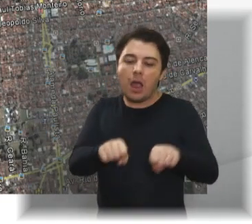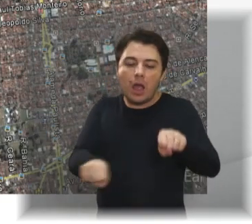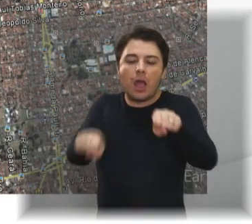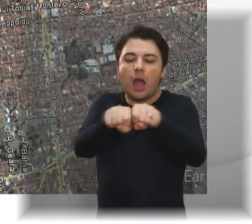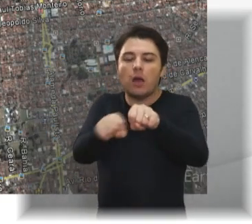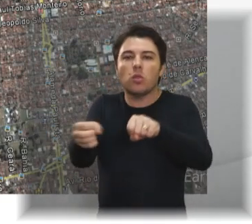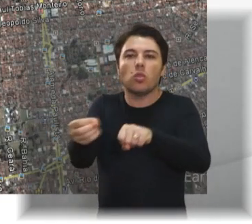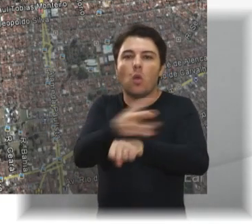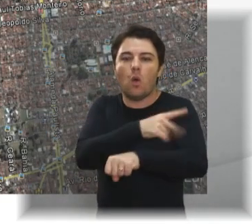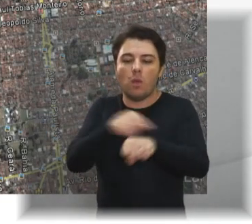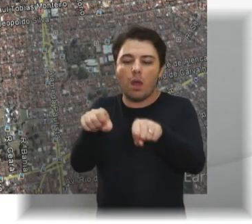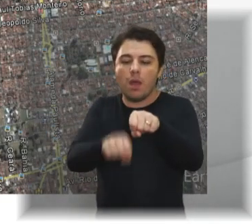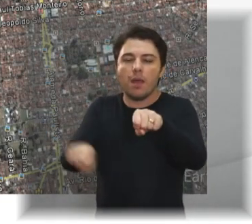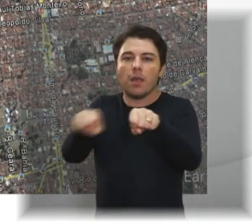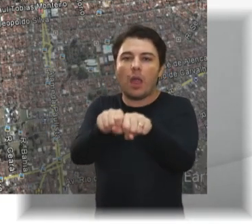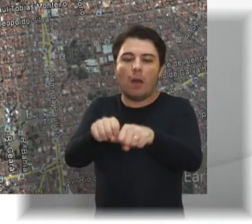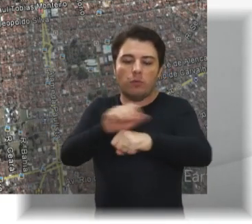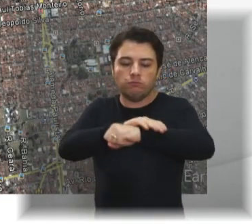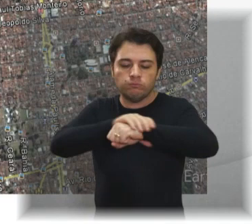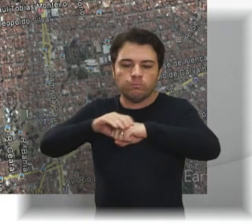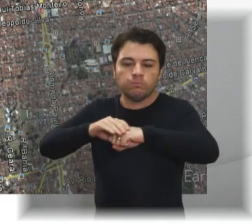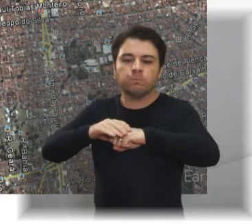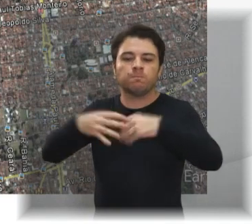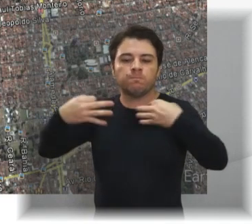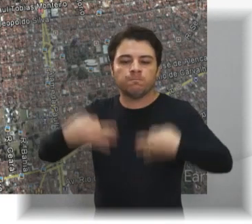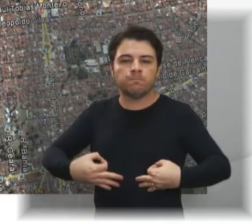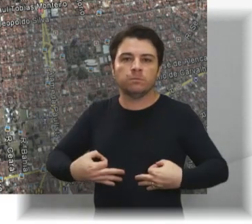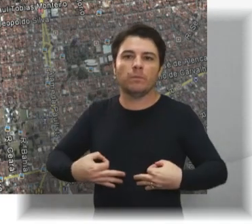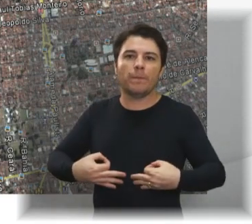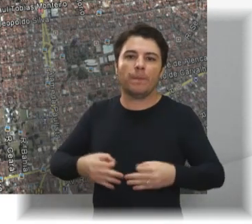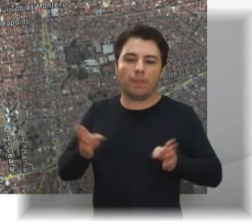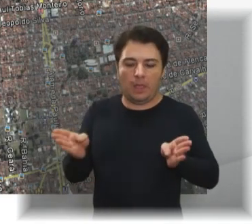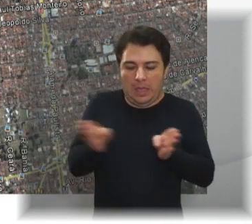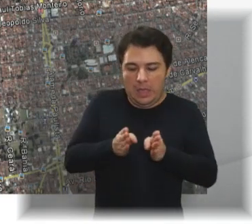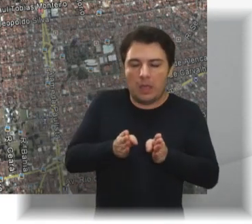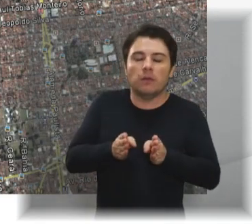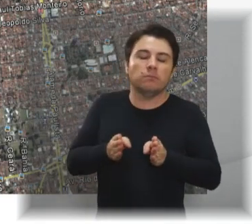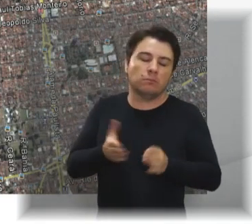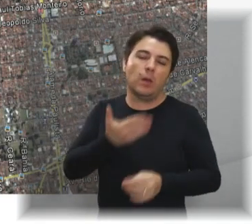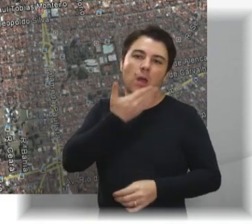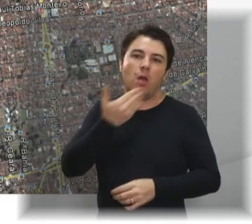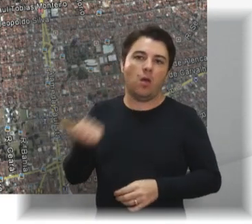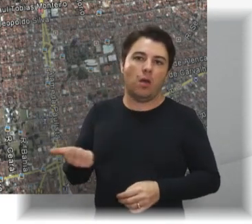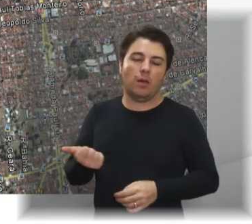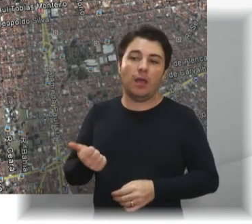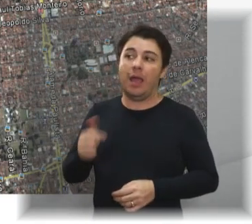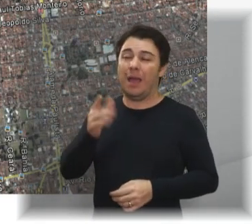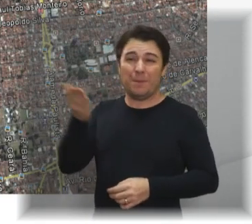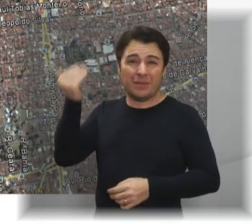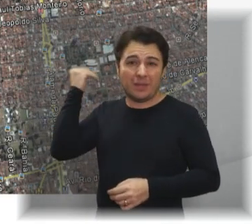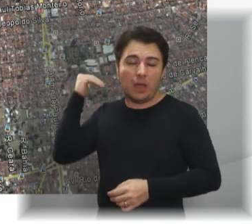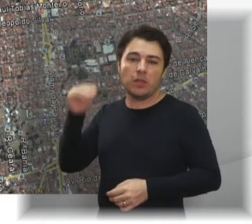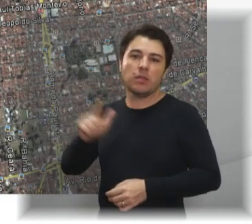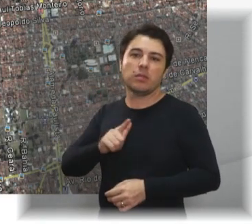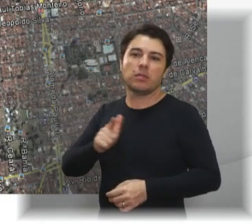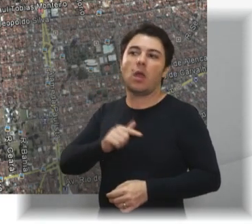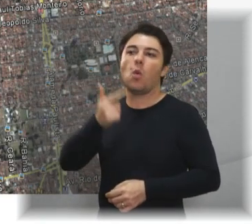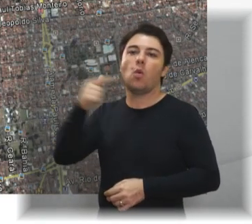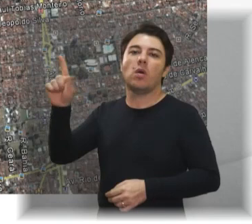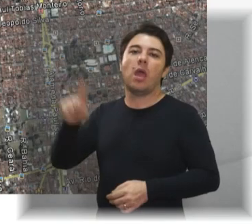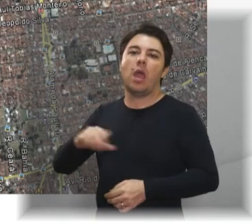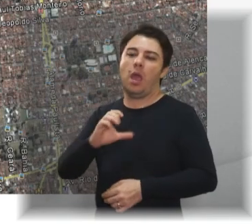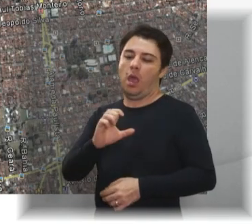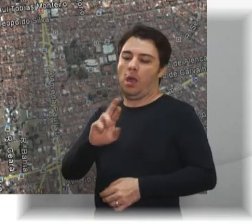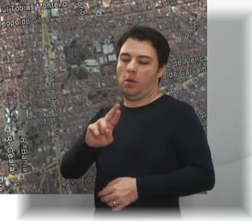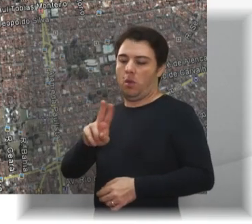cabo no colocar um cabo protegido por uma rede que a gente vai derreter compacta era mais reduzida né a rede normal antiga aérea